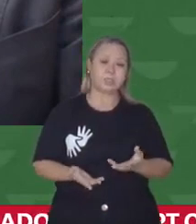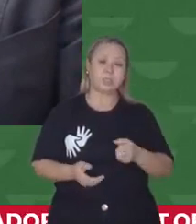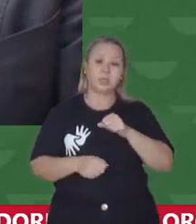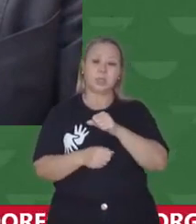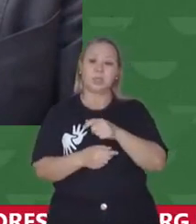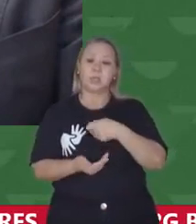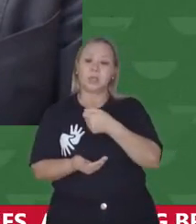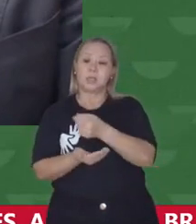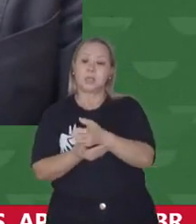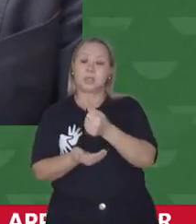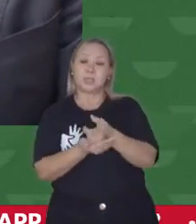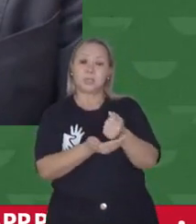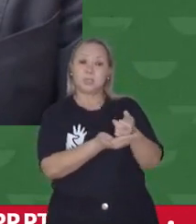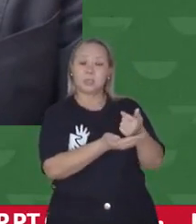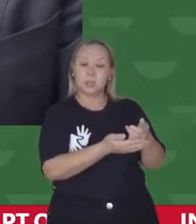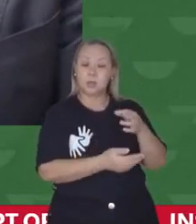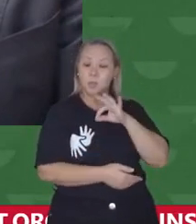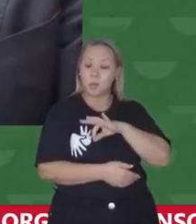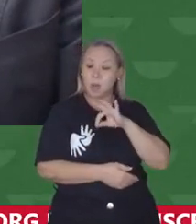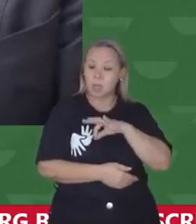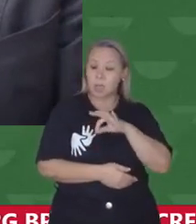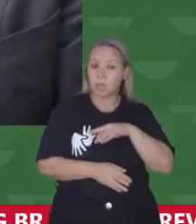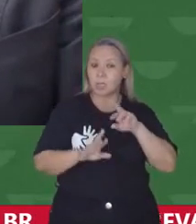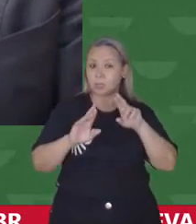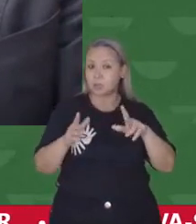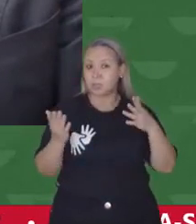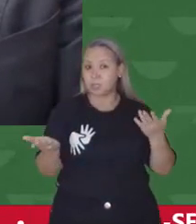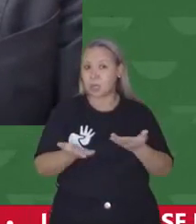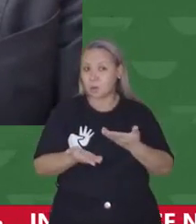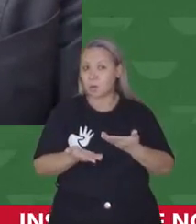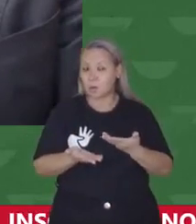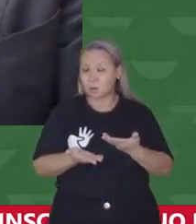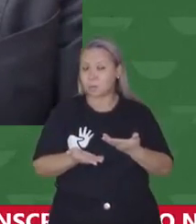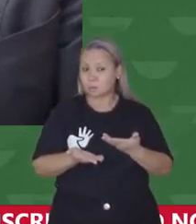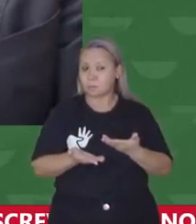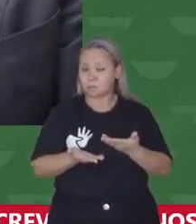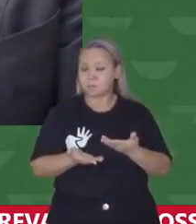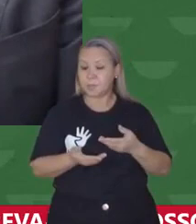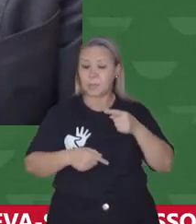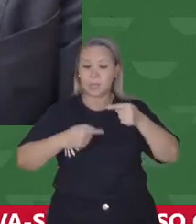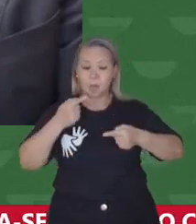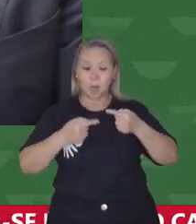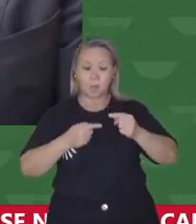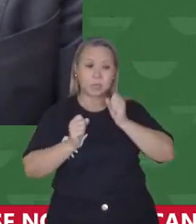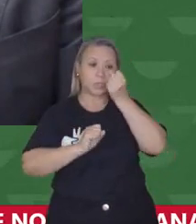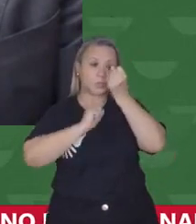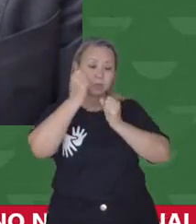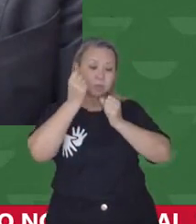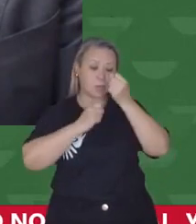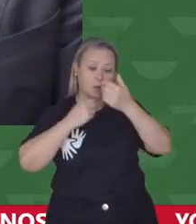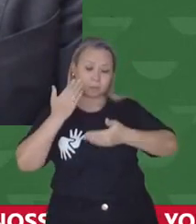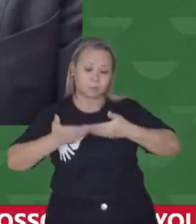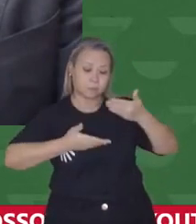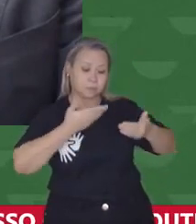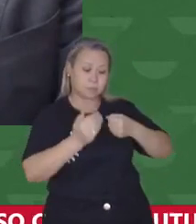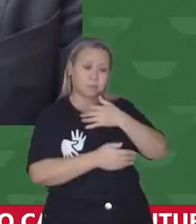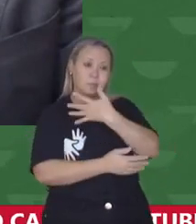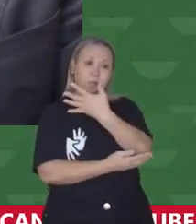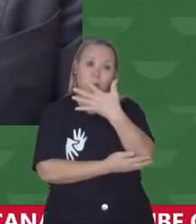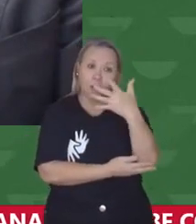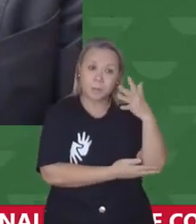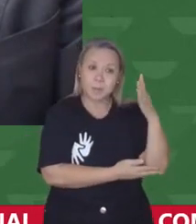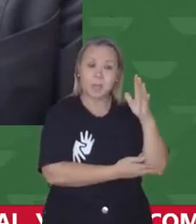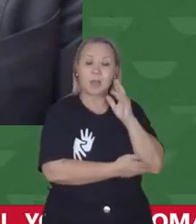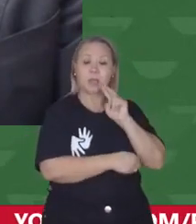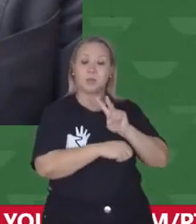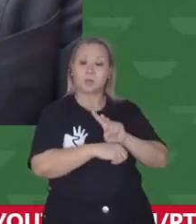diferente da nossa atual estrutura tributária, que é concentradora, né? Uma política industrial que dialogue com a questão ambiental.